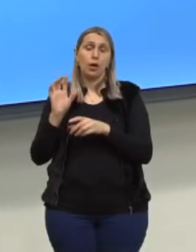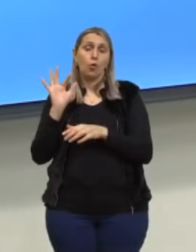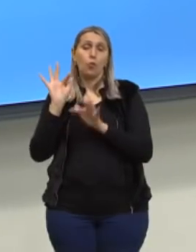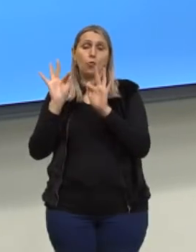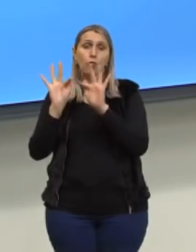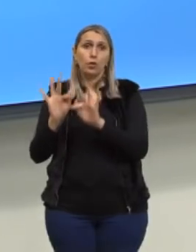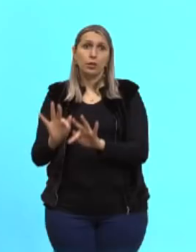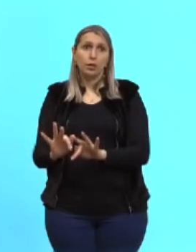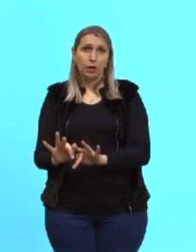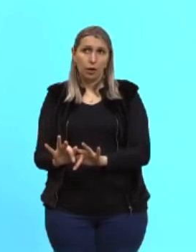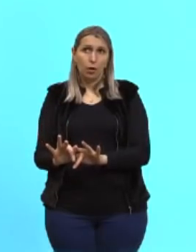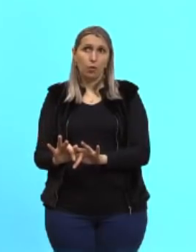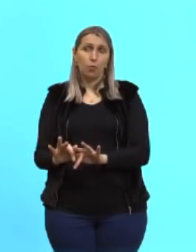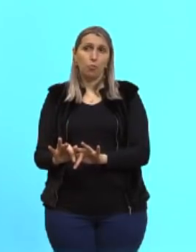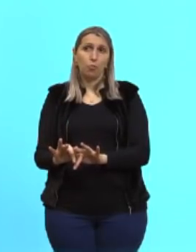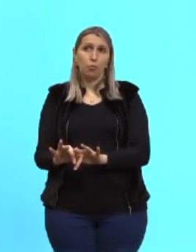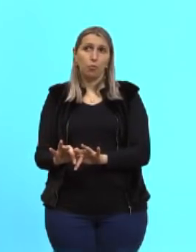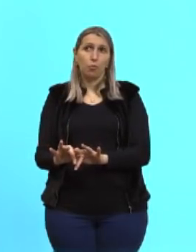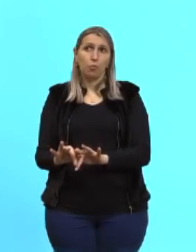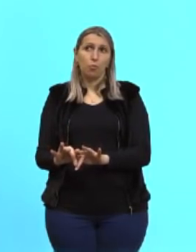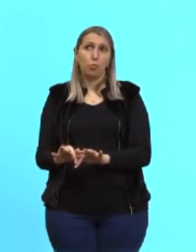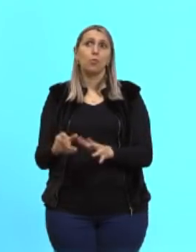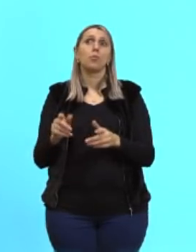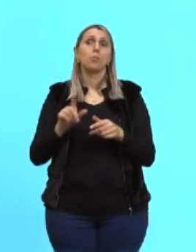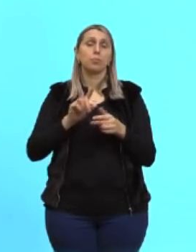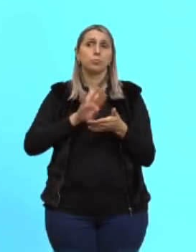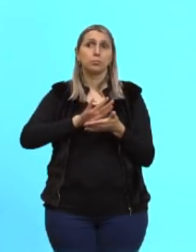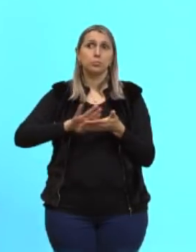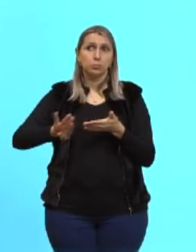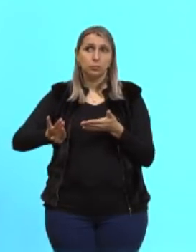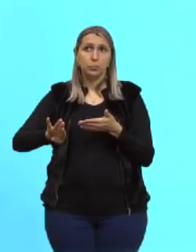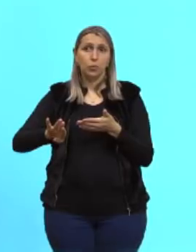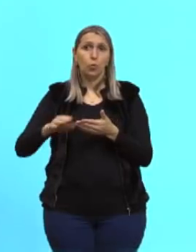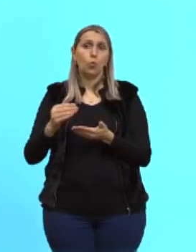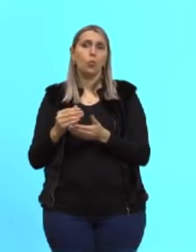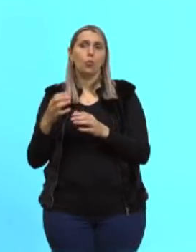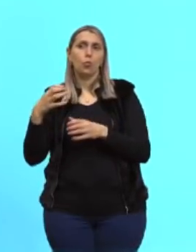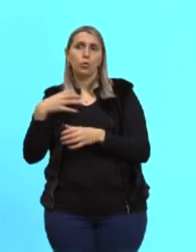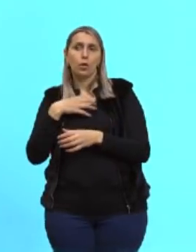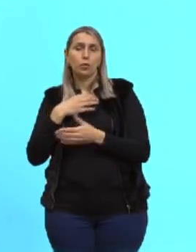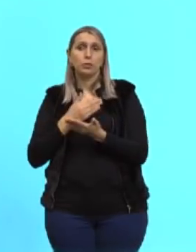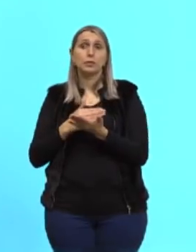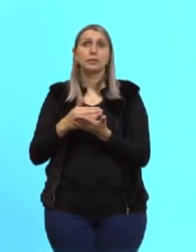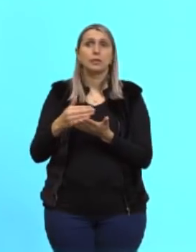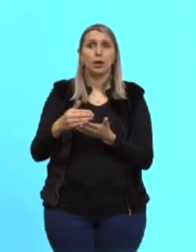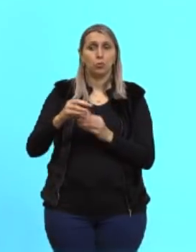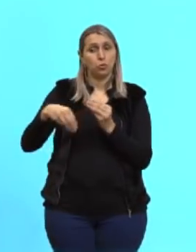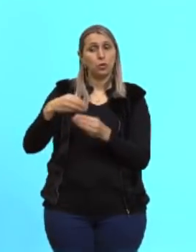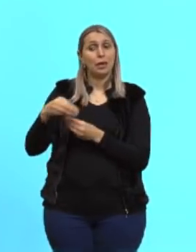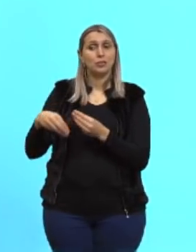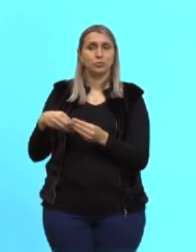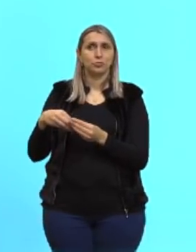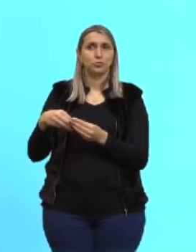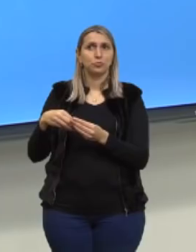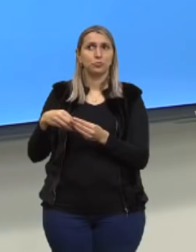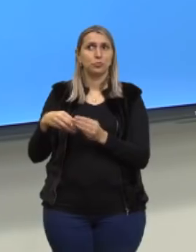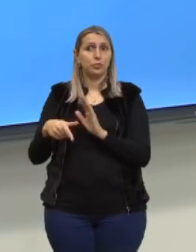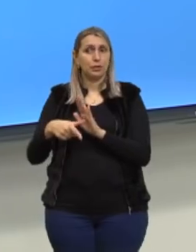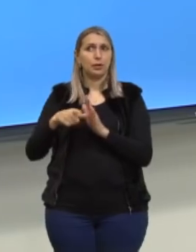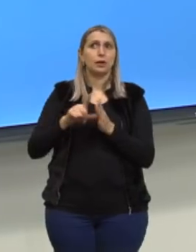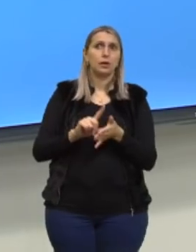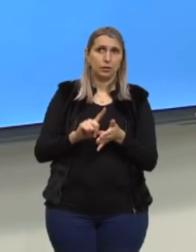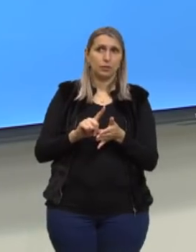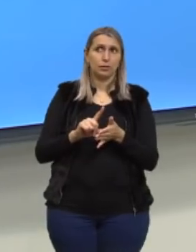produtos menos estado inicial que o fogão os reagentes os reagentes não vem antes